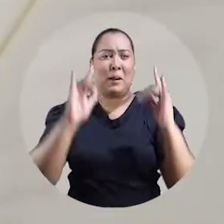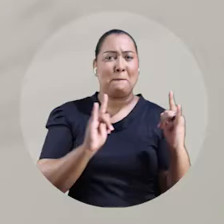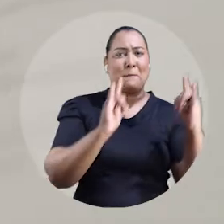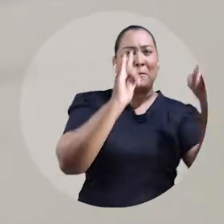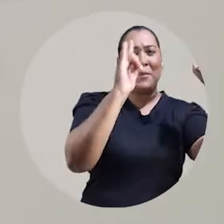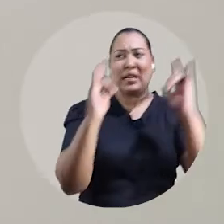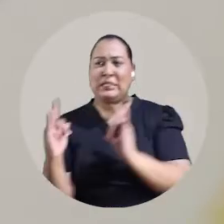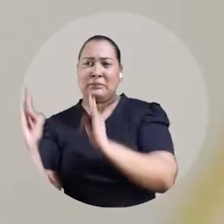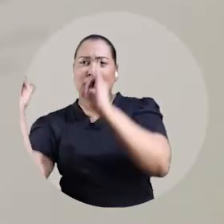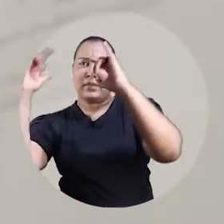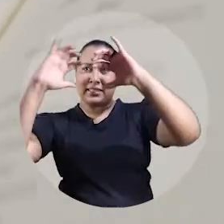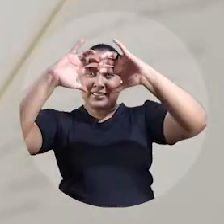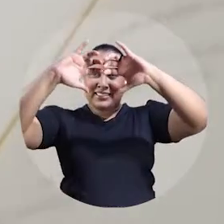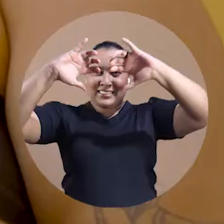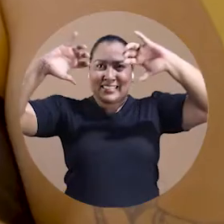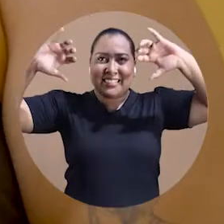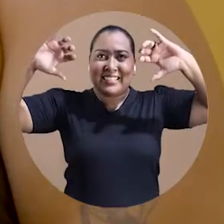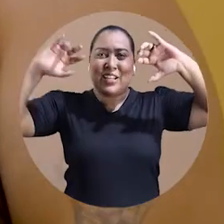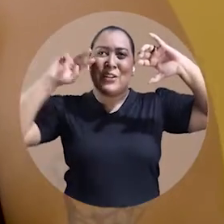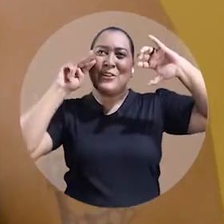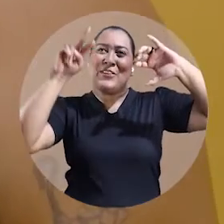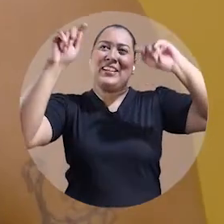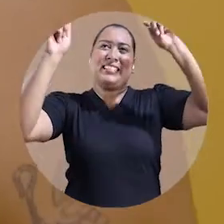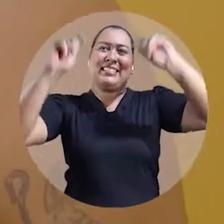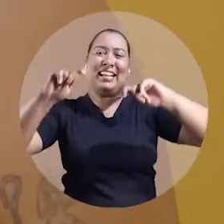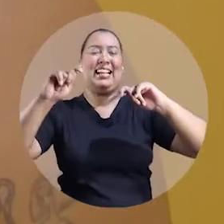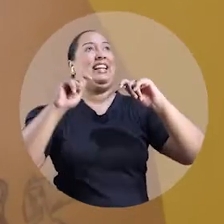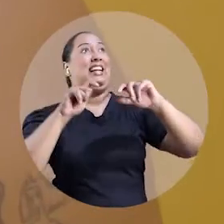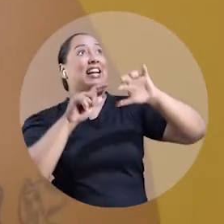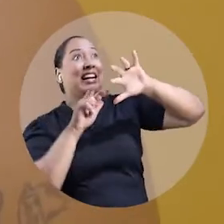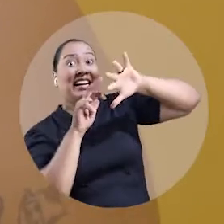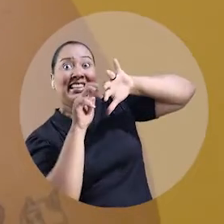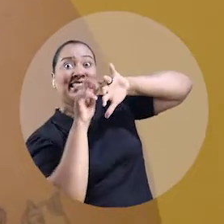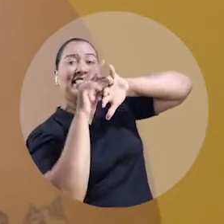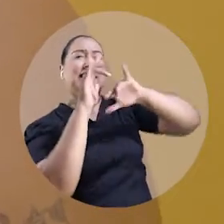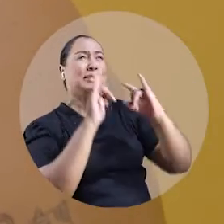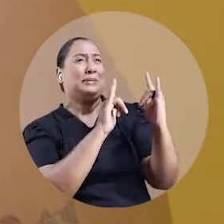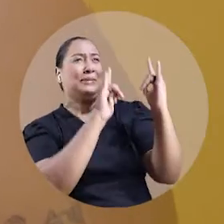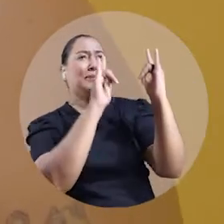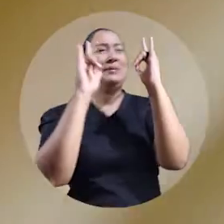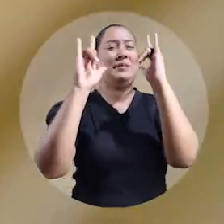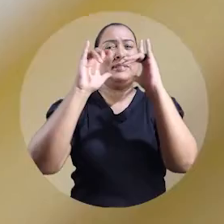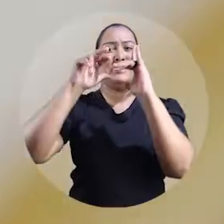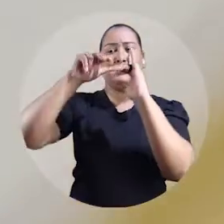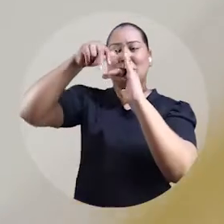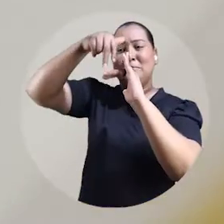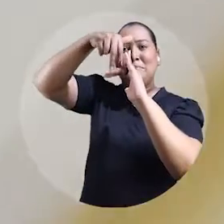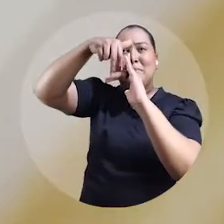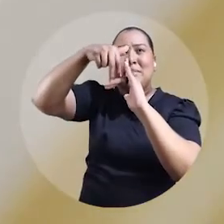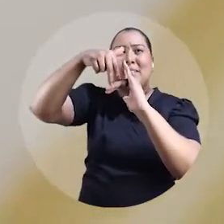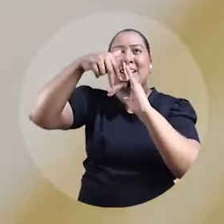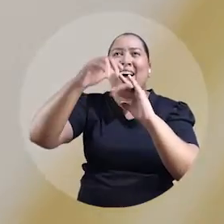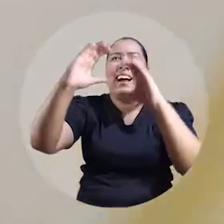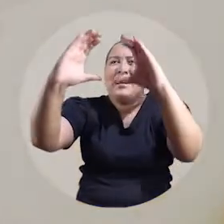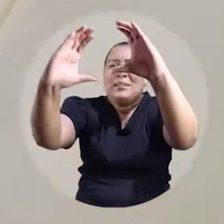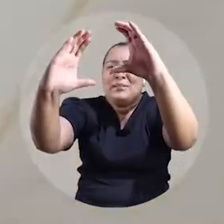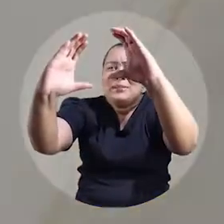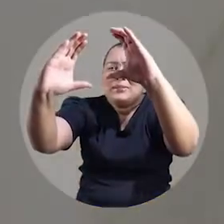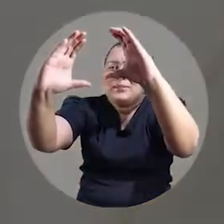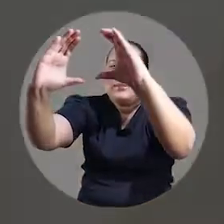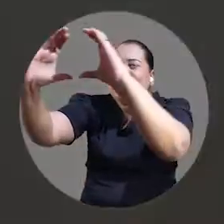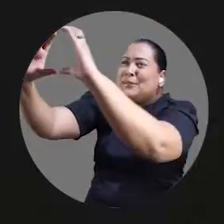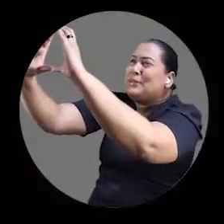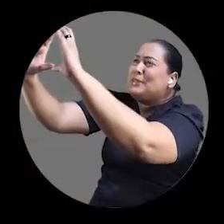do edifício fronteiro. Estar na cobertura é poder tocá-la, tão macia os dedos.